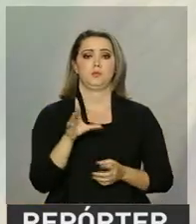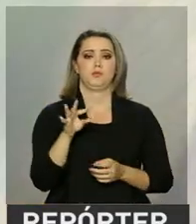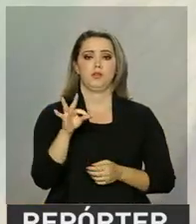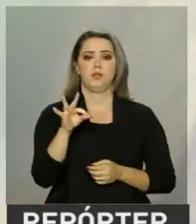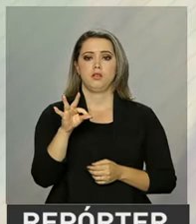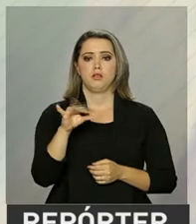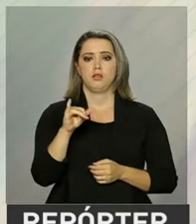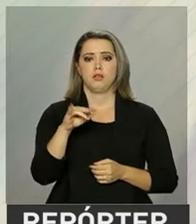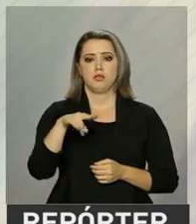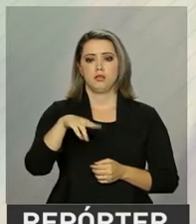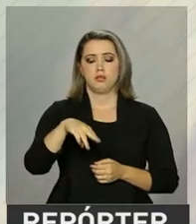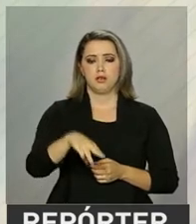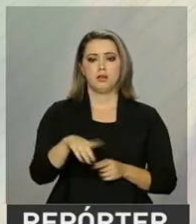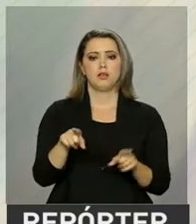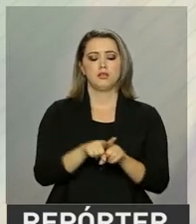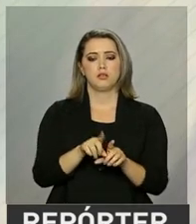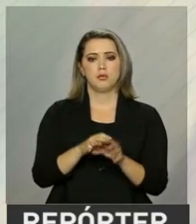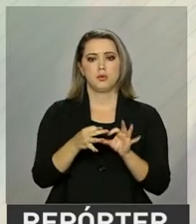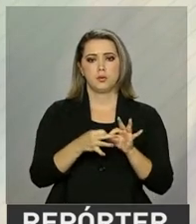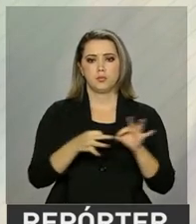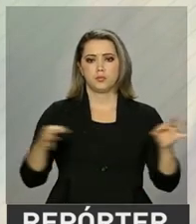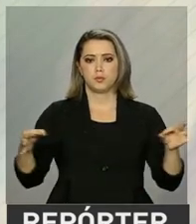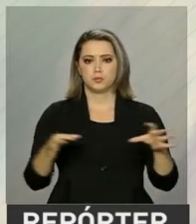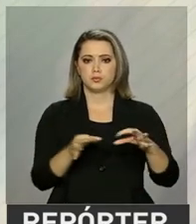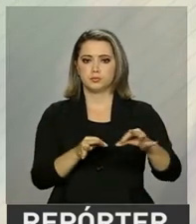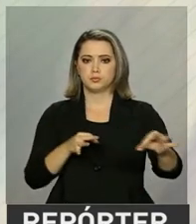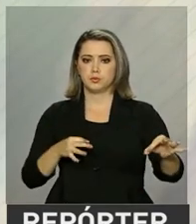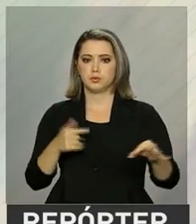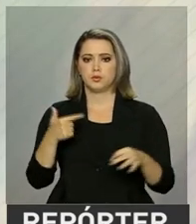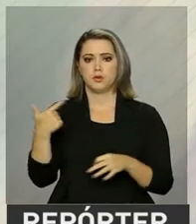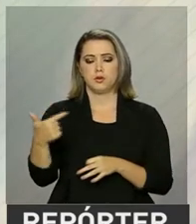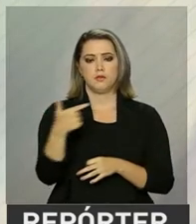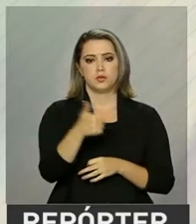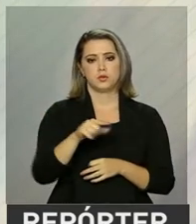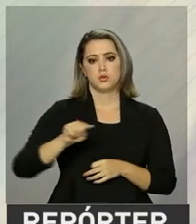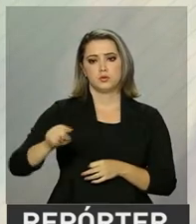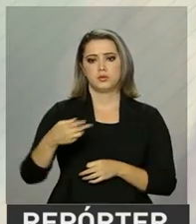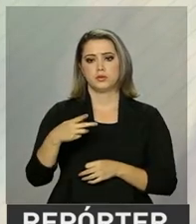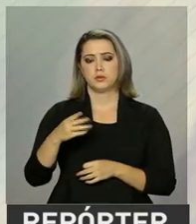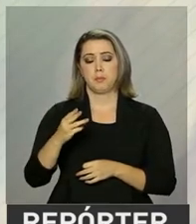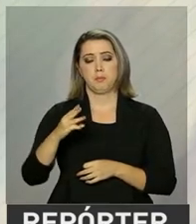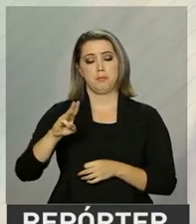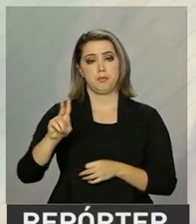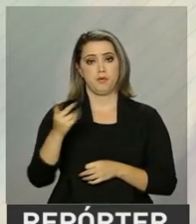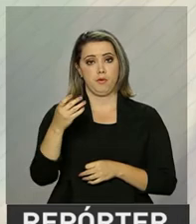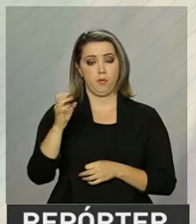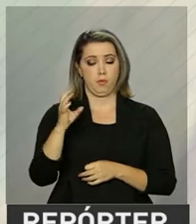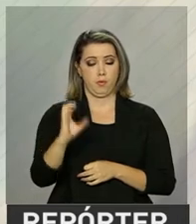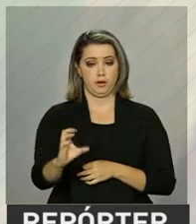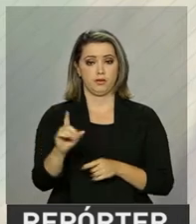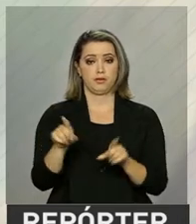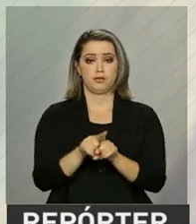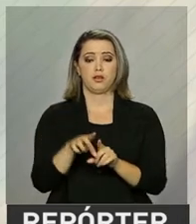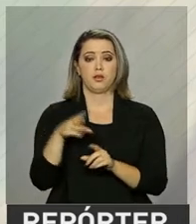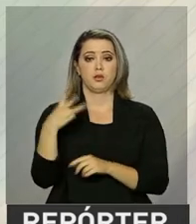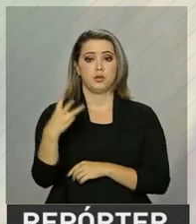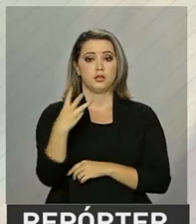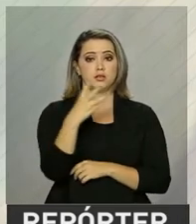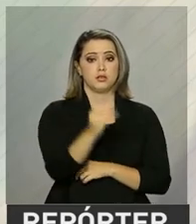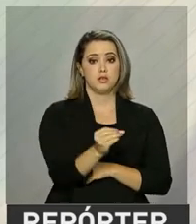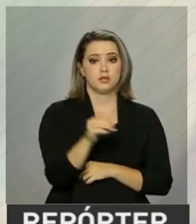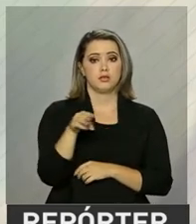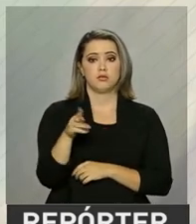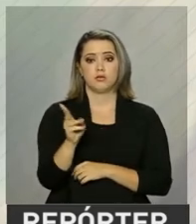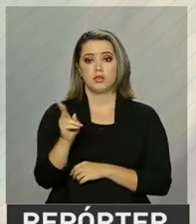no rio grande do sul também foi aumentada em mais 22 mil hectares agora são 330 quilômetros